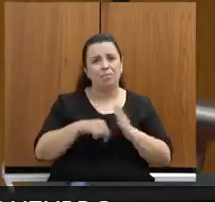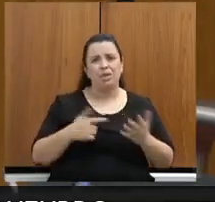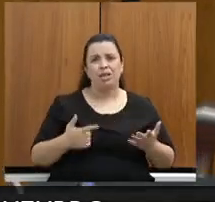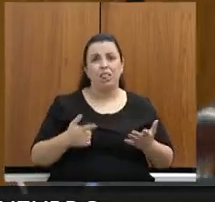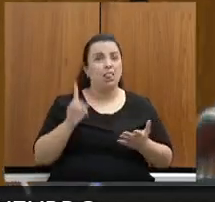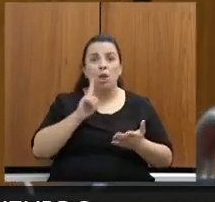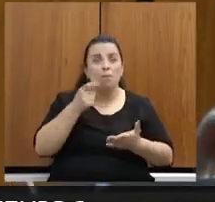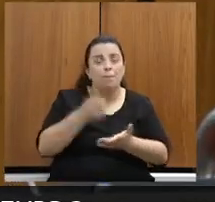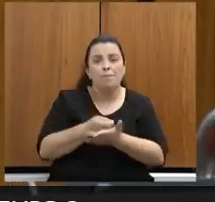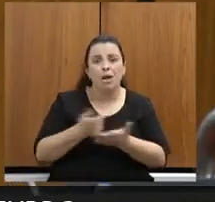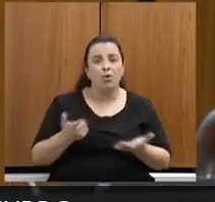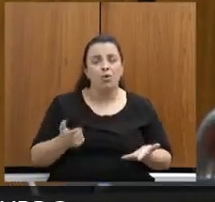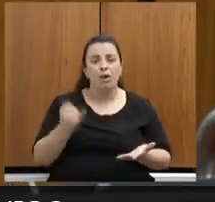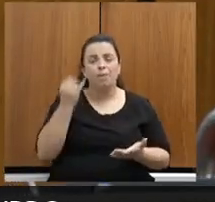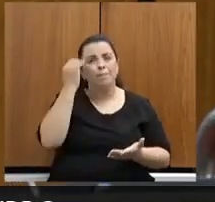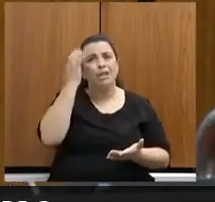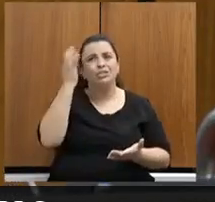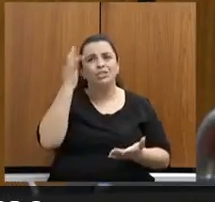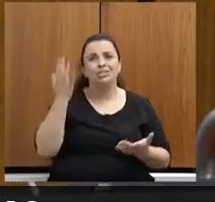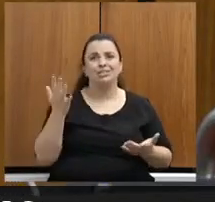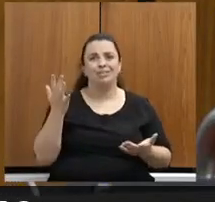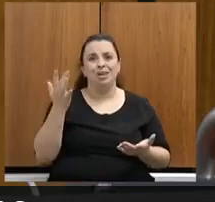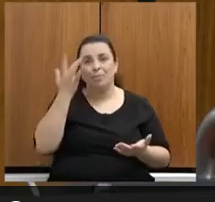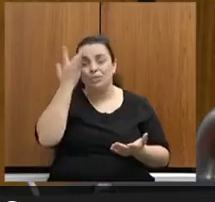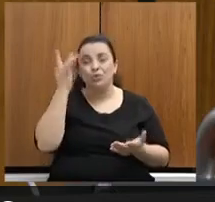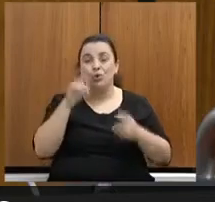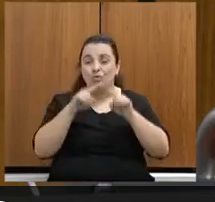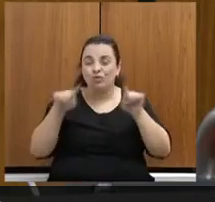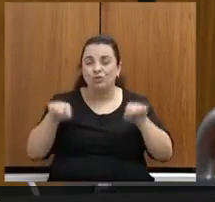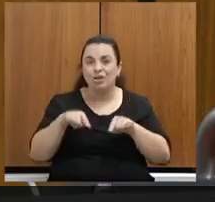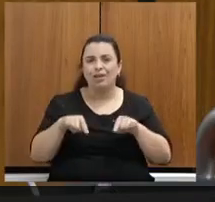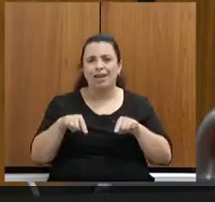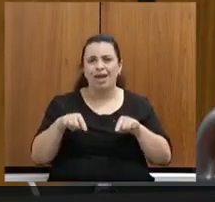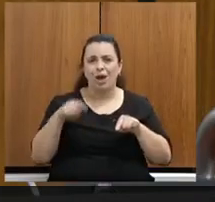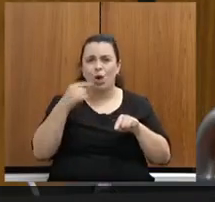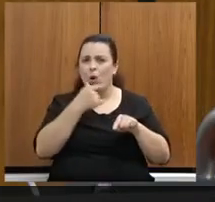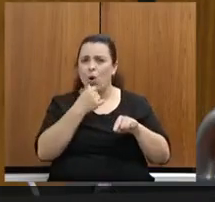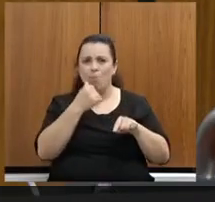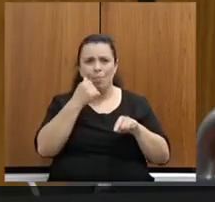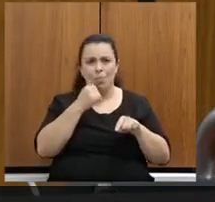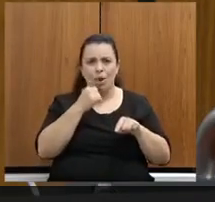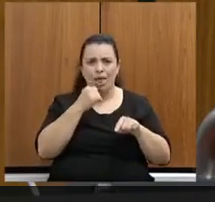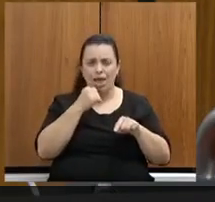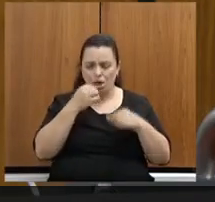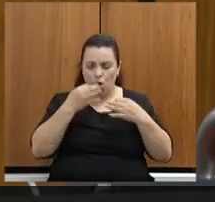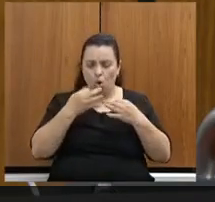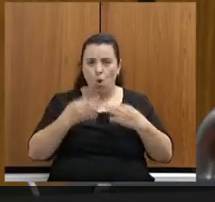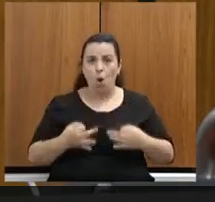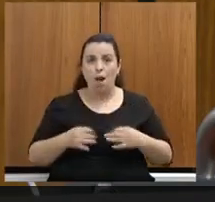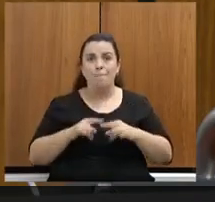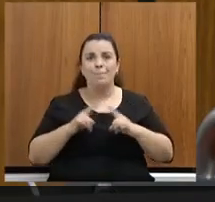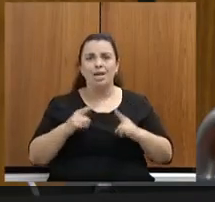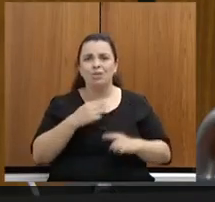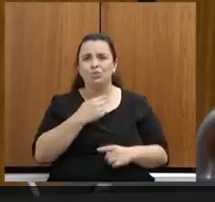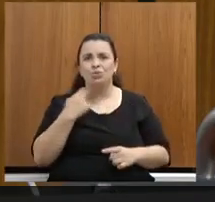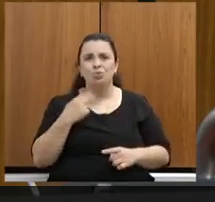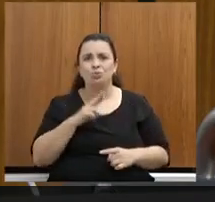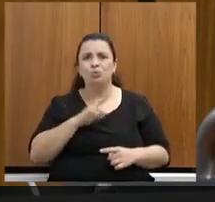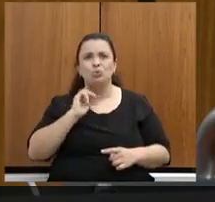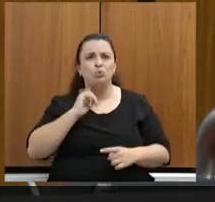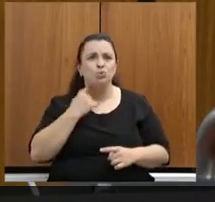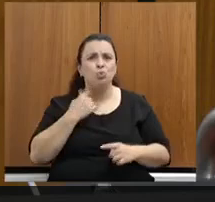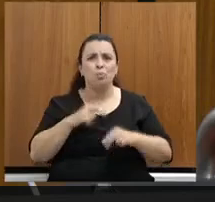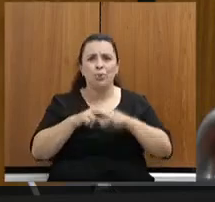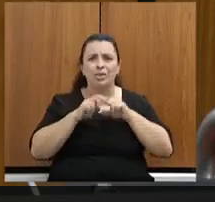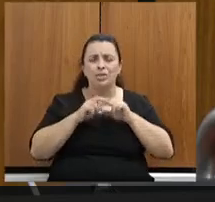um homem de honra uma mulher de Honra e com o nome sujo na praça e eu não me esqueço